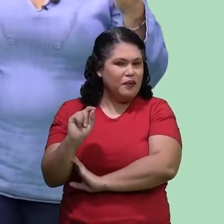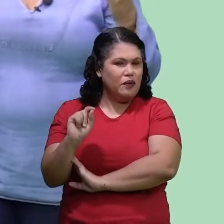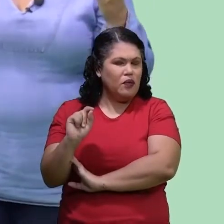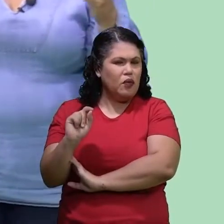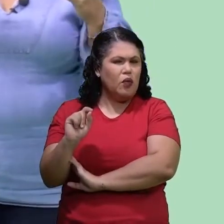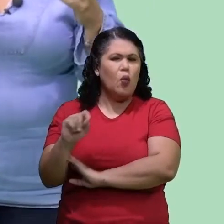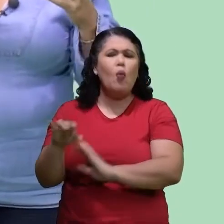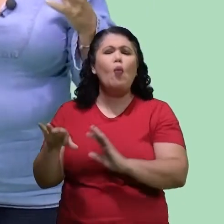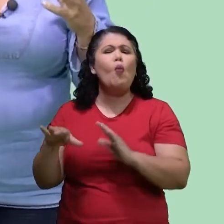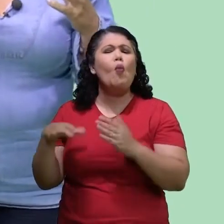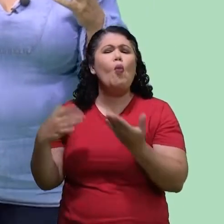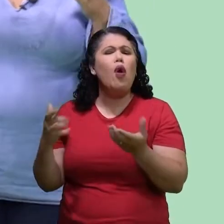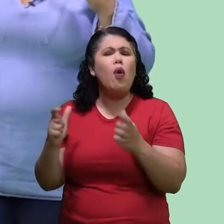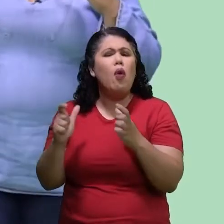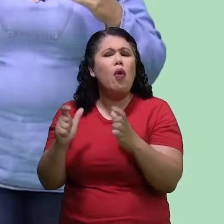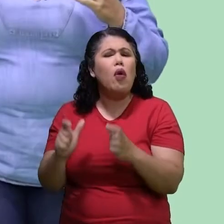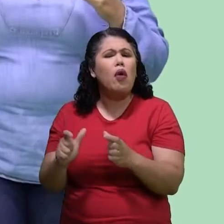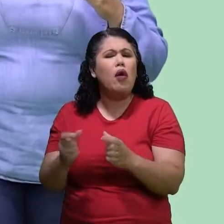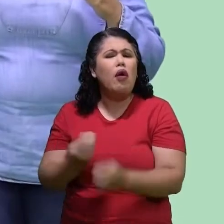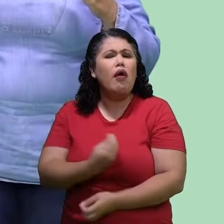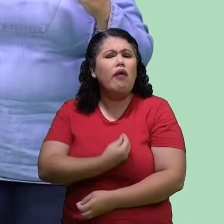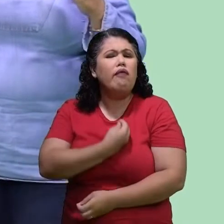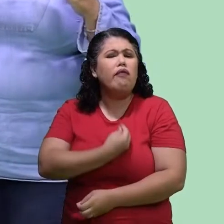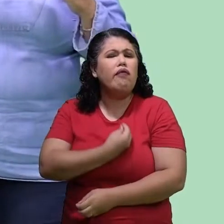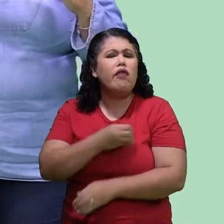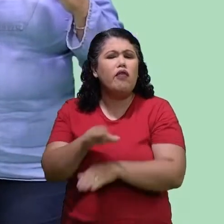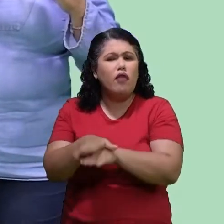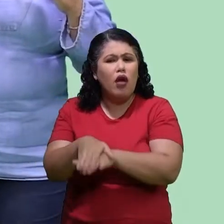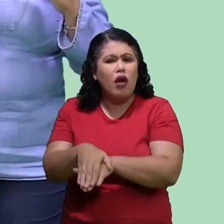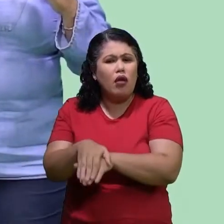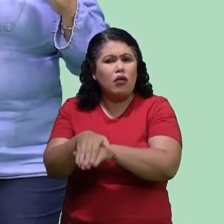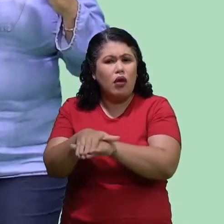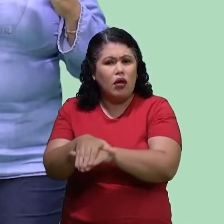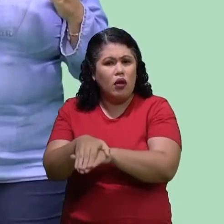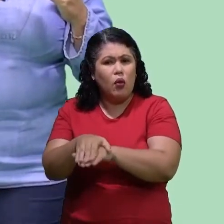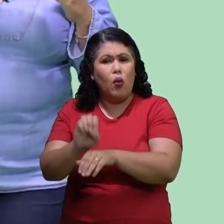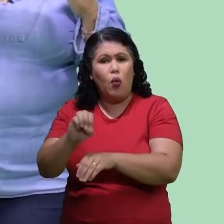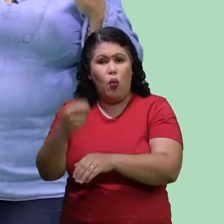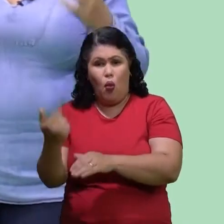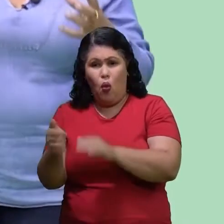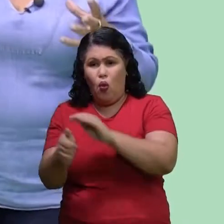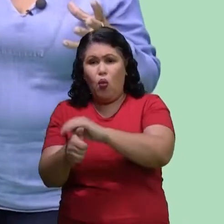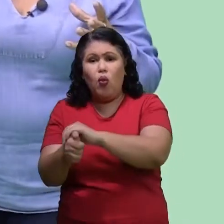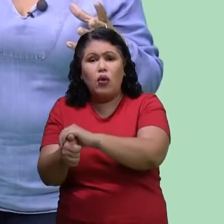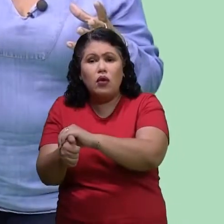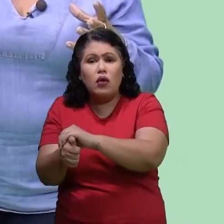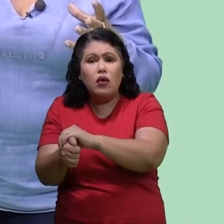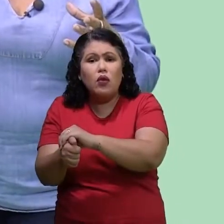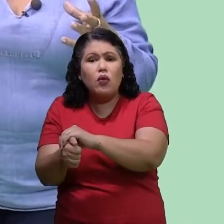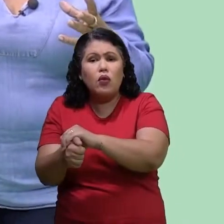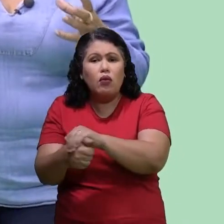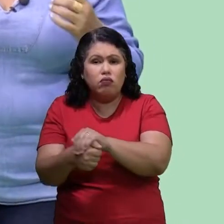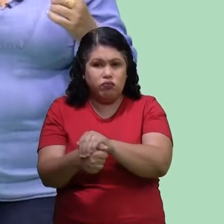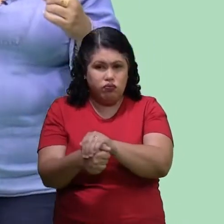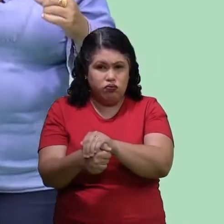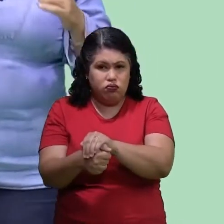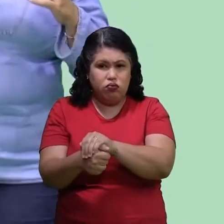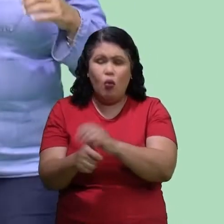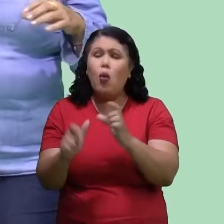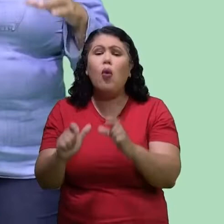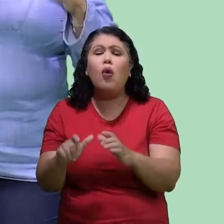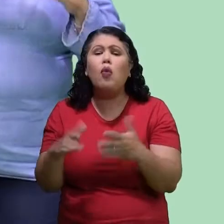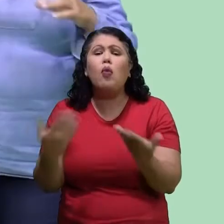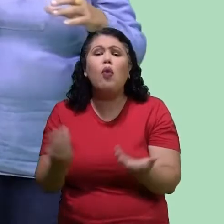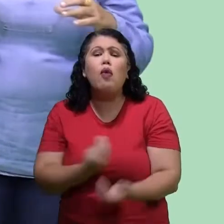posso encontrar uma tartaruga? Só no mar? Né? Só na água? A marinha,